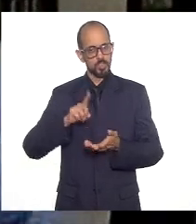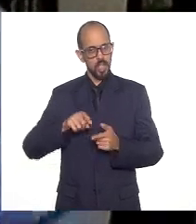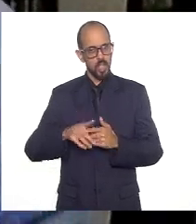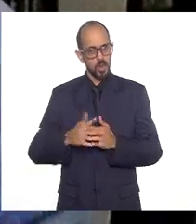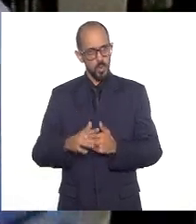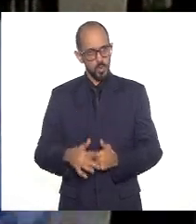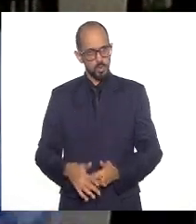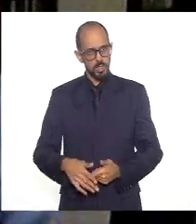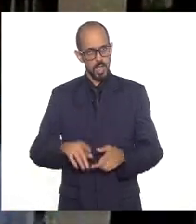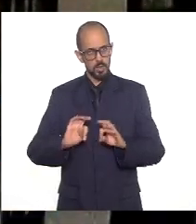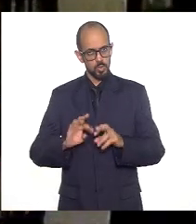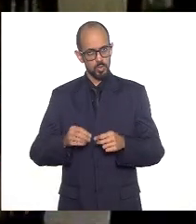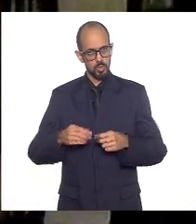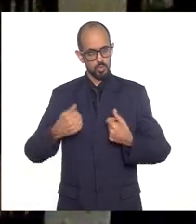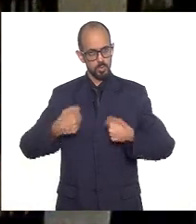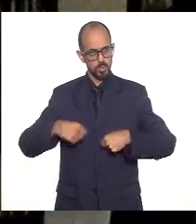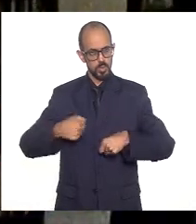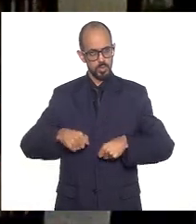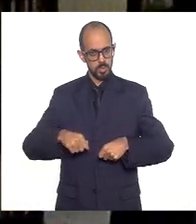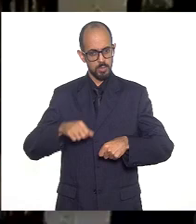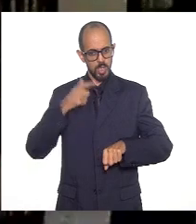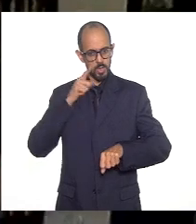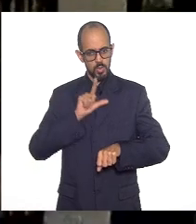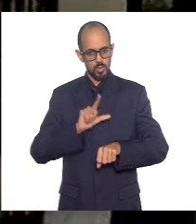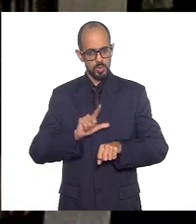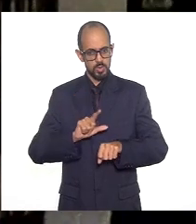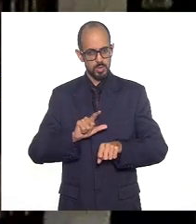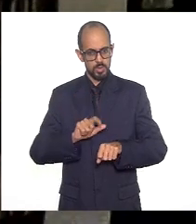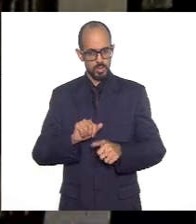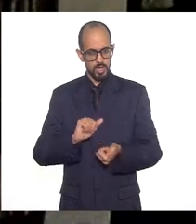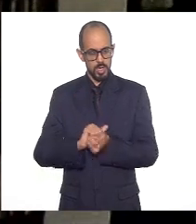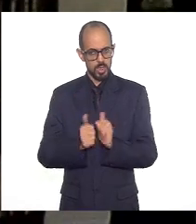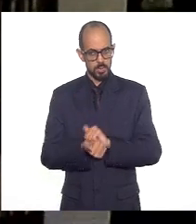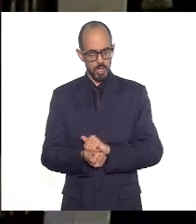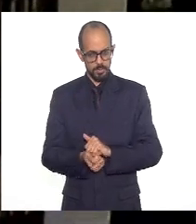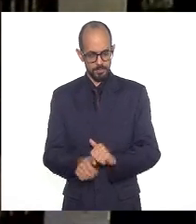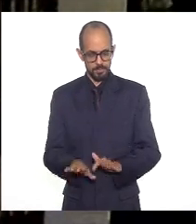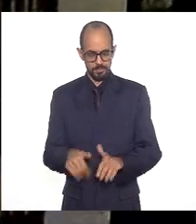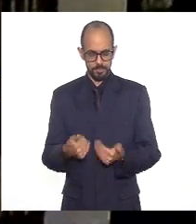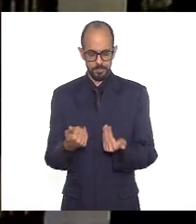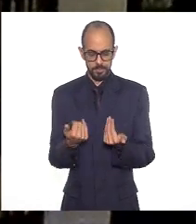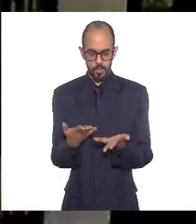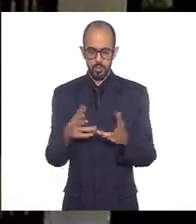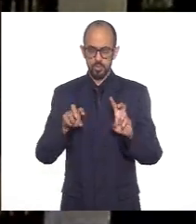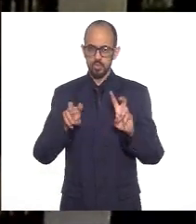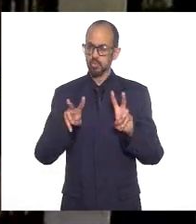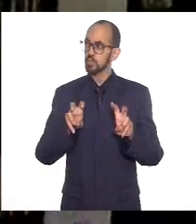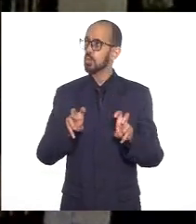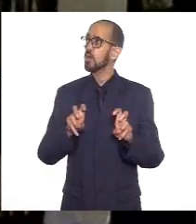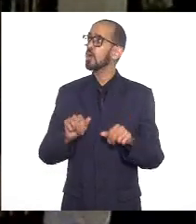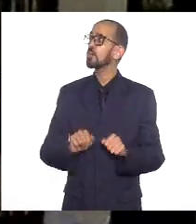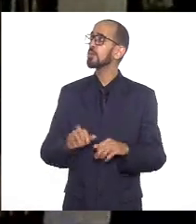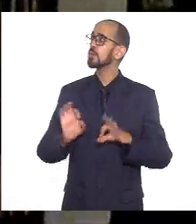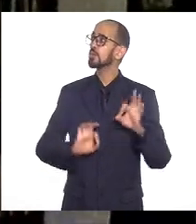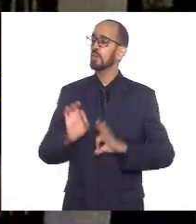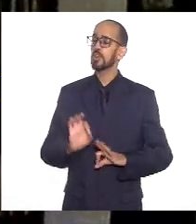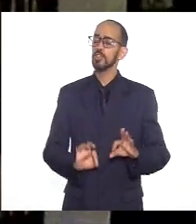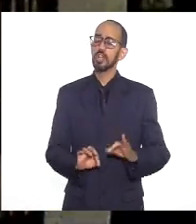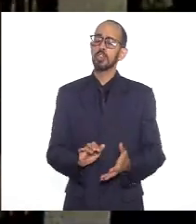ajustes necessários para assim ser. É isso daí. Em relação ao